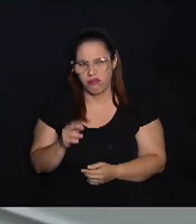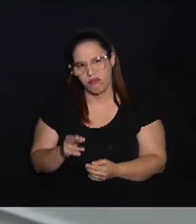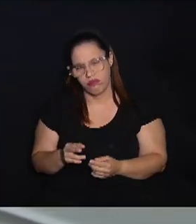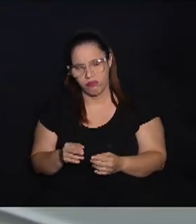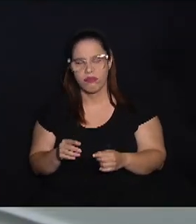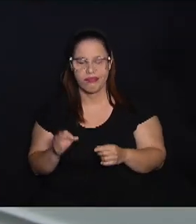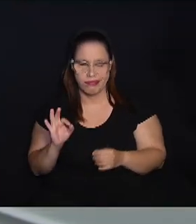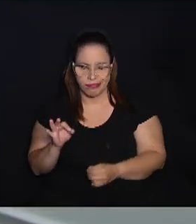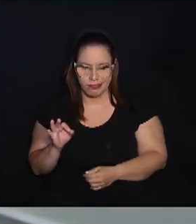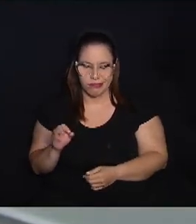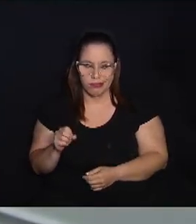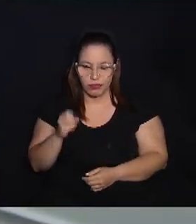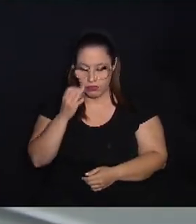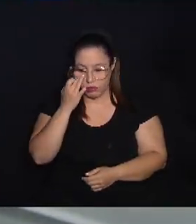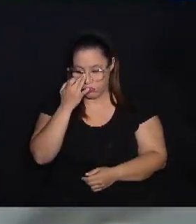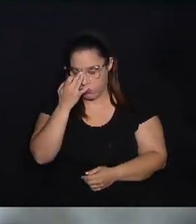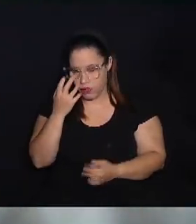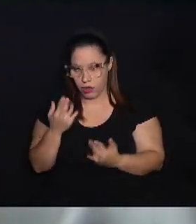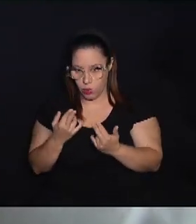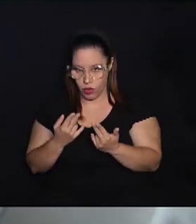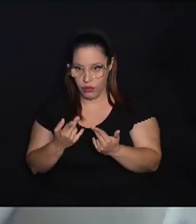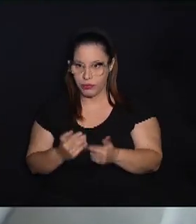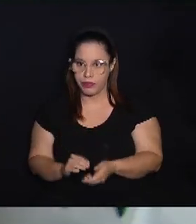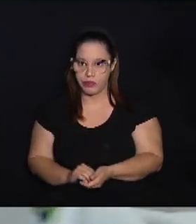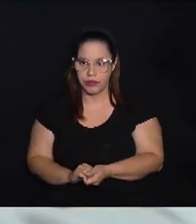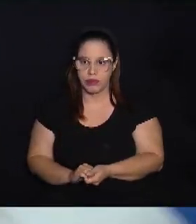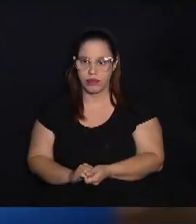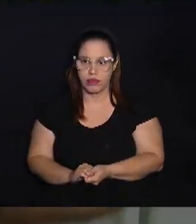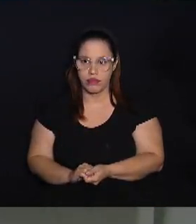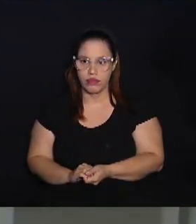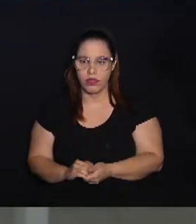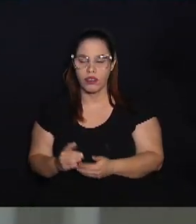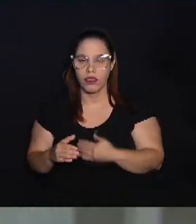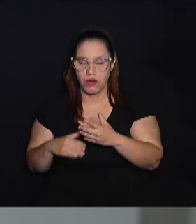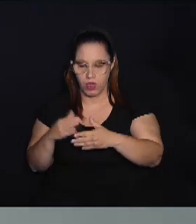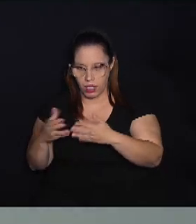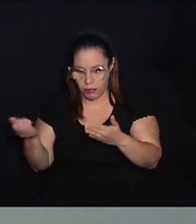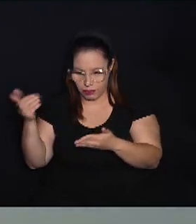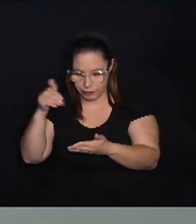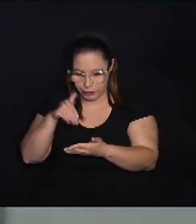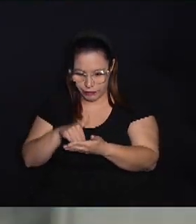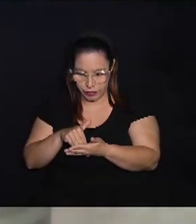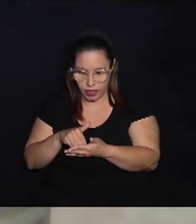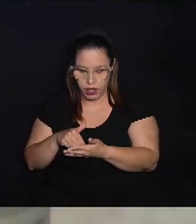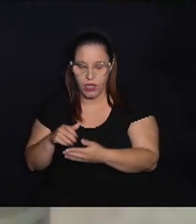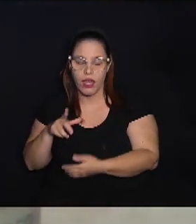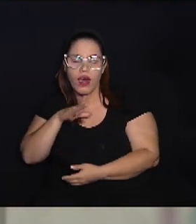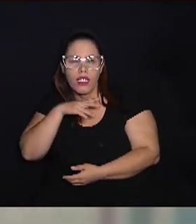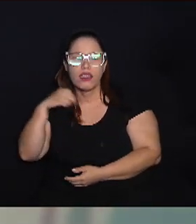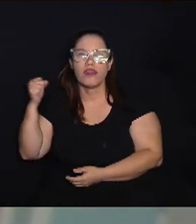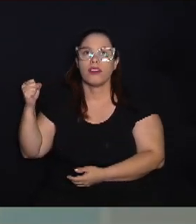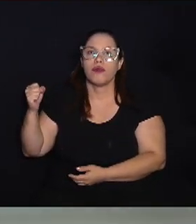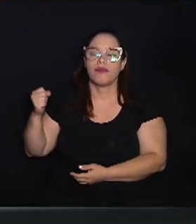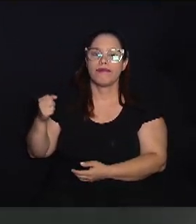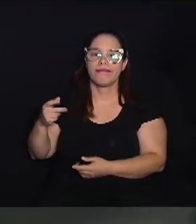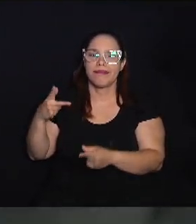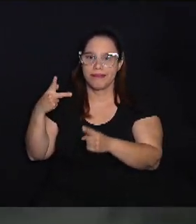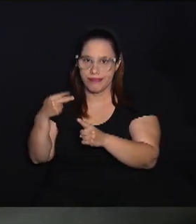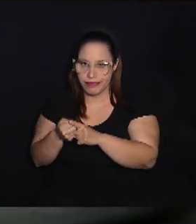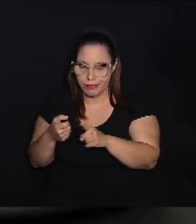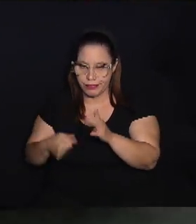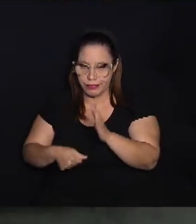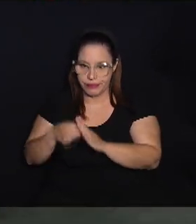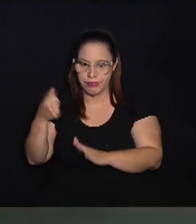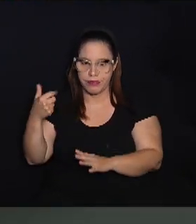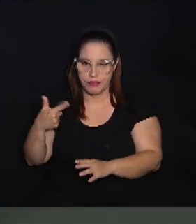mesma vacina, tá? Então, por isso que neste momento, com essa mesma grade recebida lá em abril, a gente está ofertando tanto a primeira quanto a